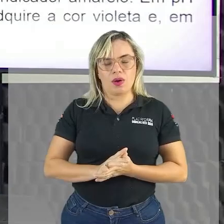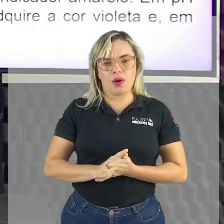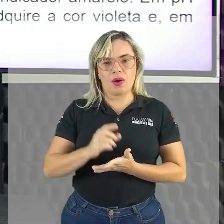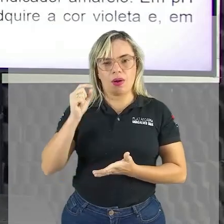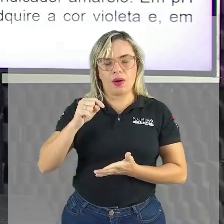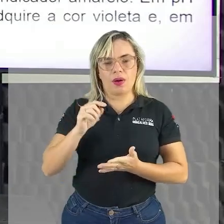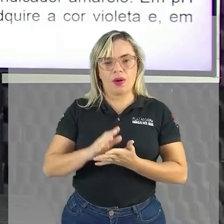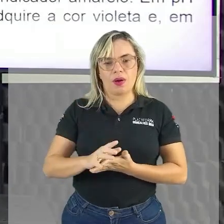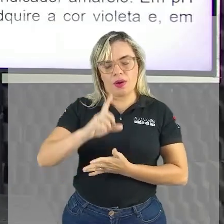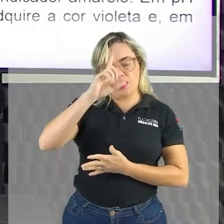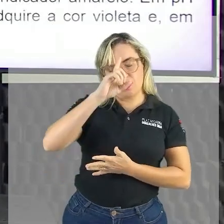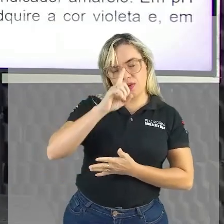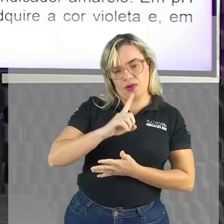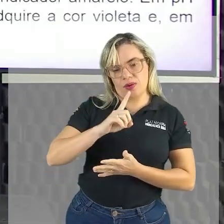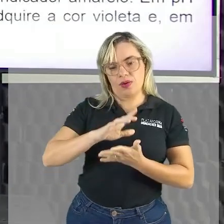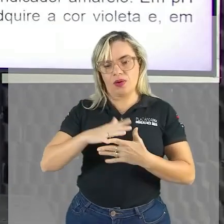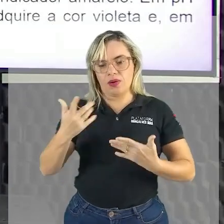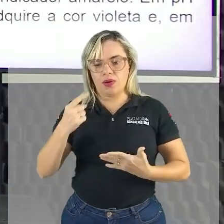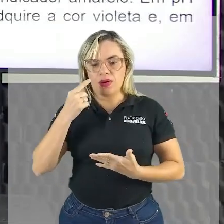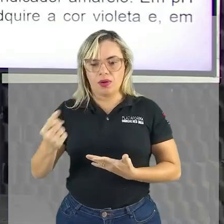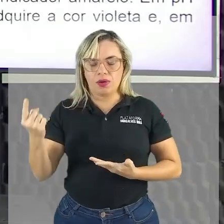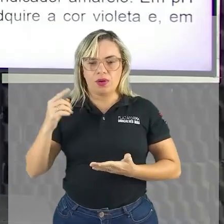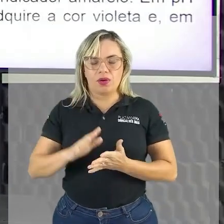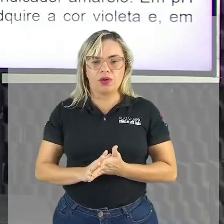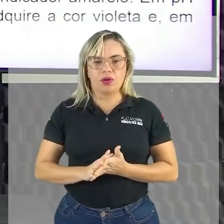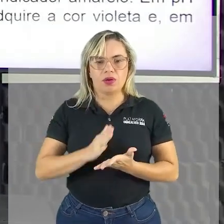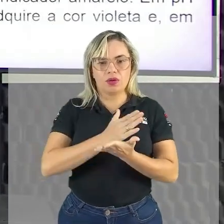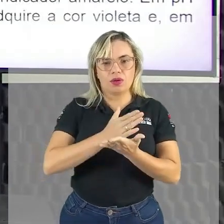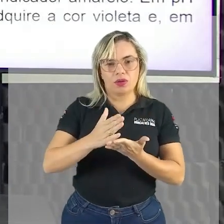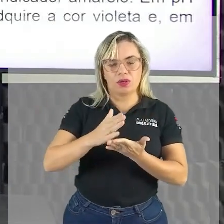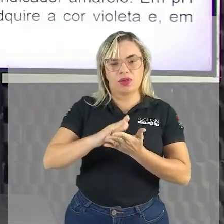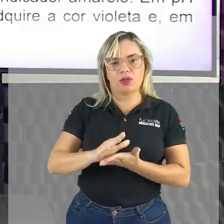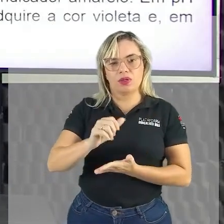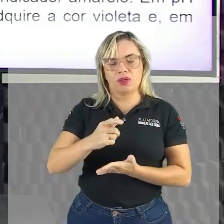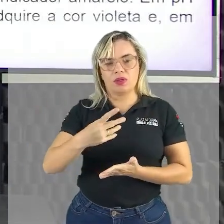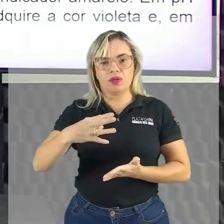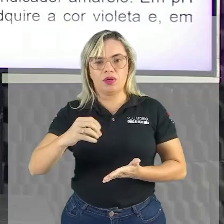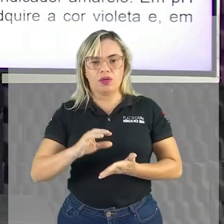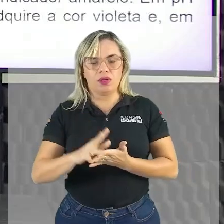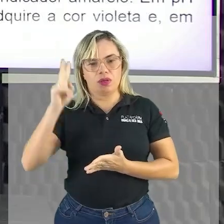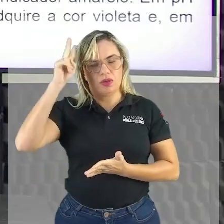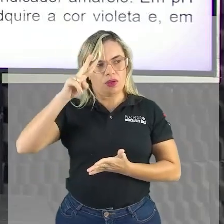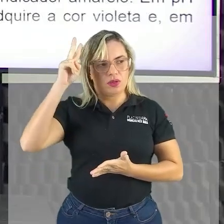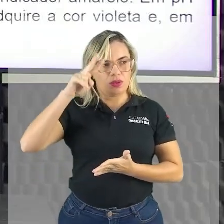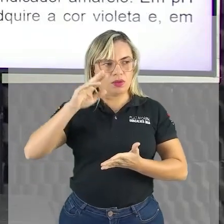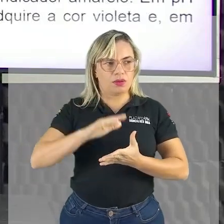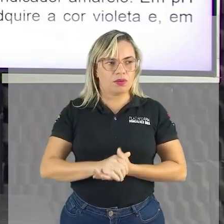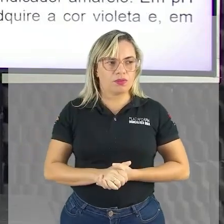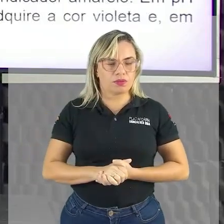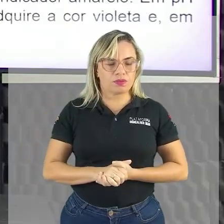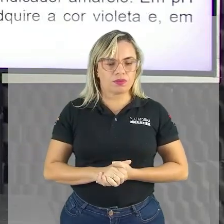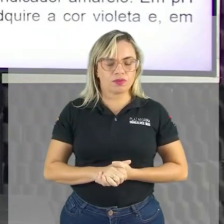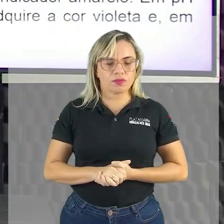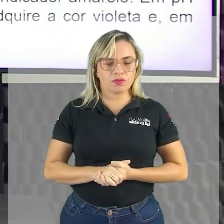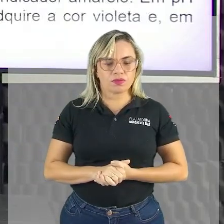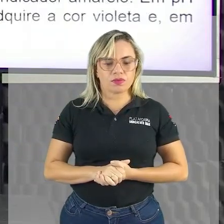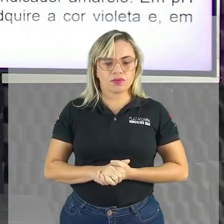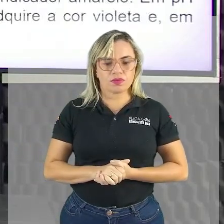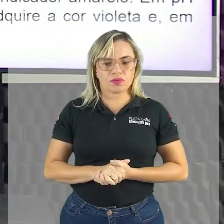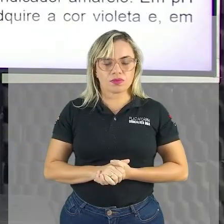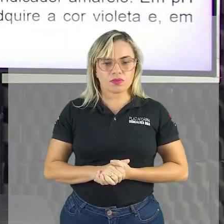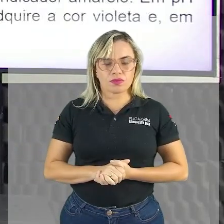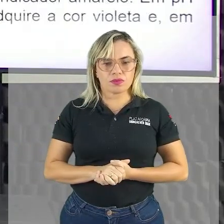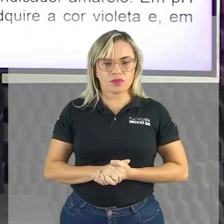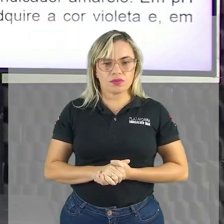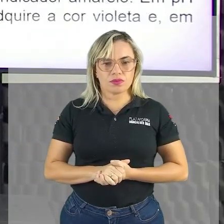começar a ficar mais ácido, porque existe uma escala, e aí você tem que lembrar, existe uma escala que é a escala